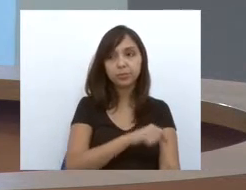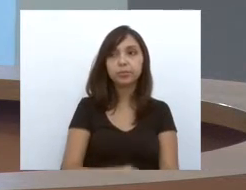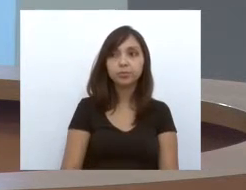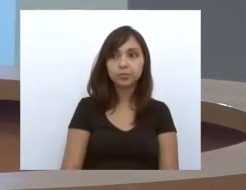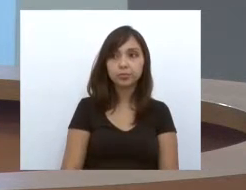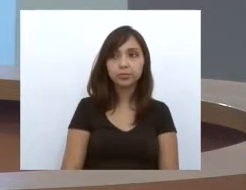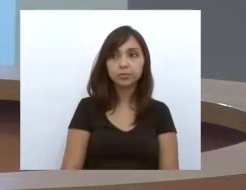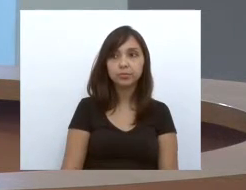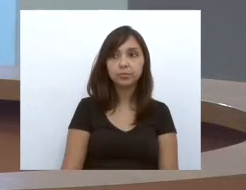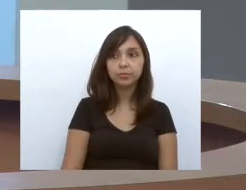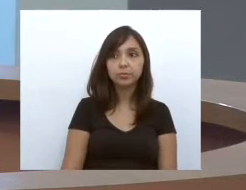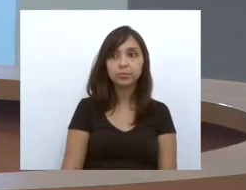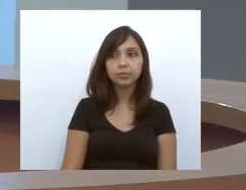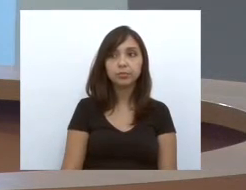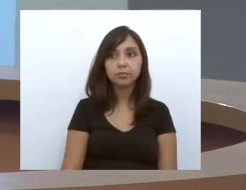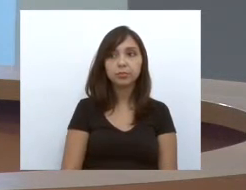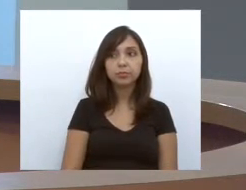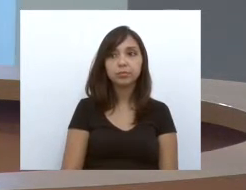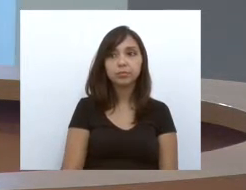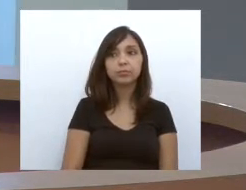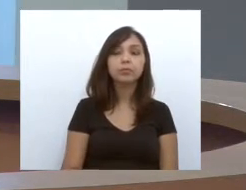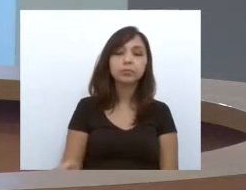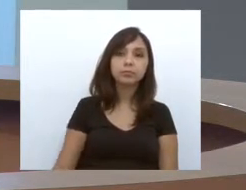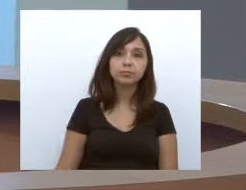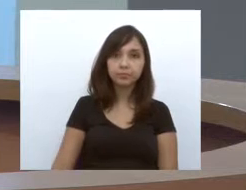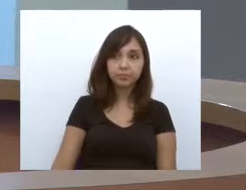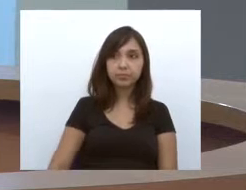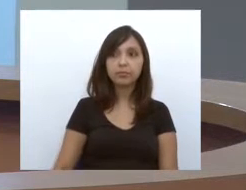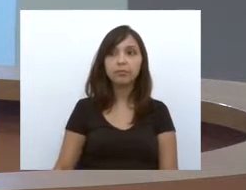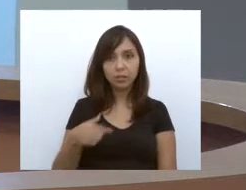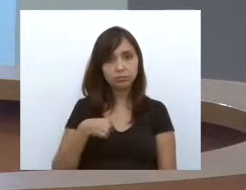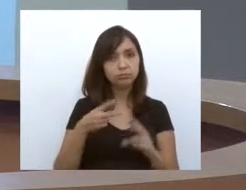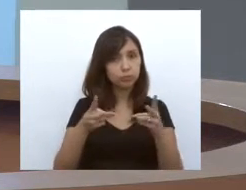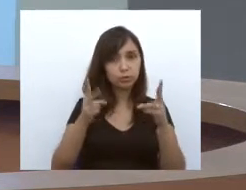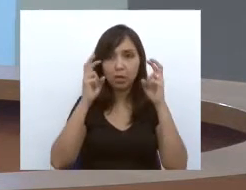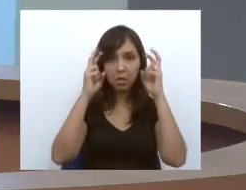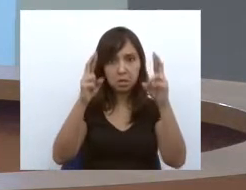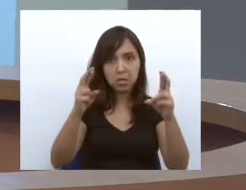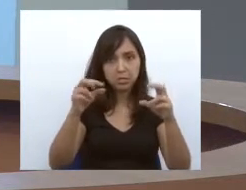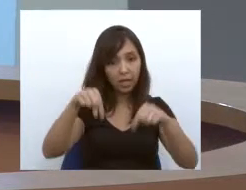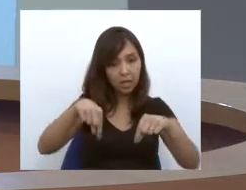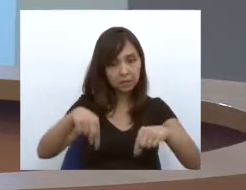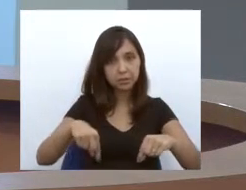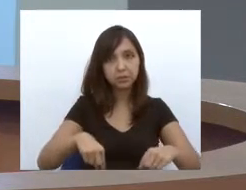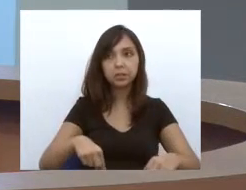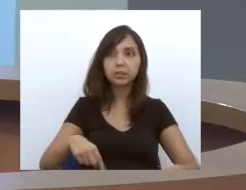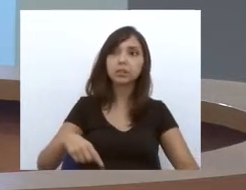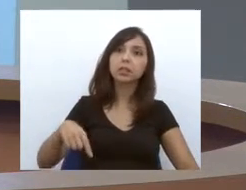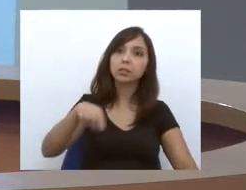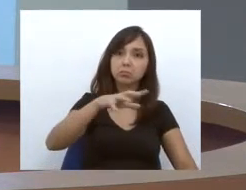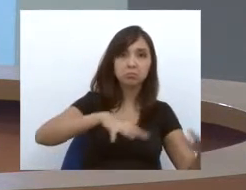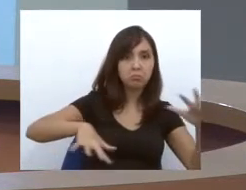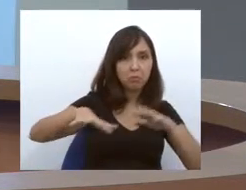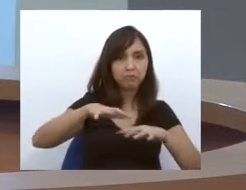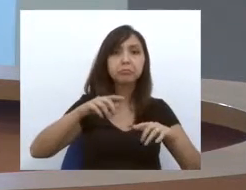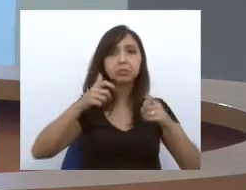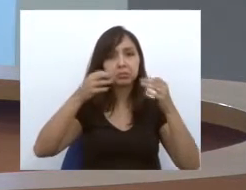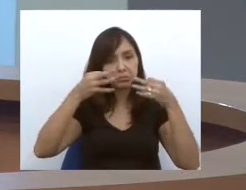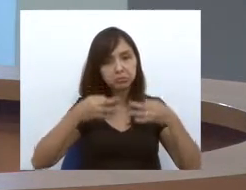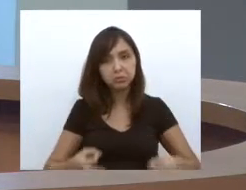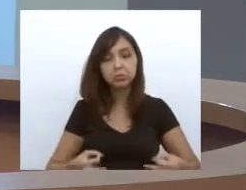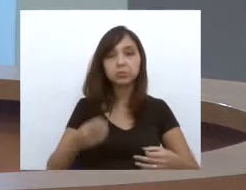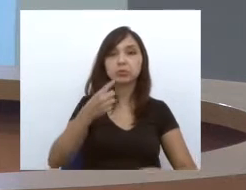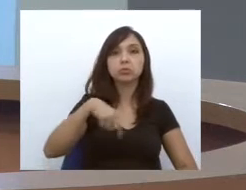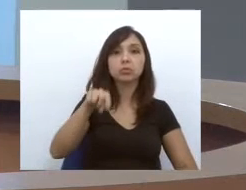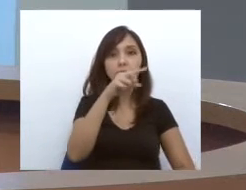e pelos alunos que estão presentes na sessão da Câmara, e vou continuar respeitando. Estão aqui, é um movimento justo, nós vivemos em